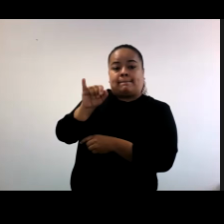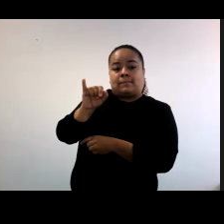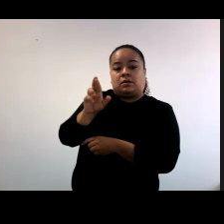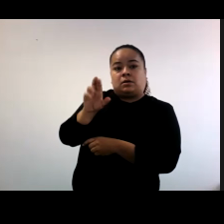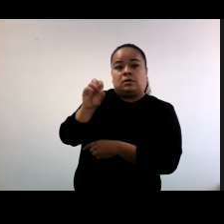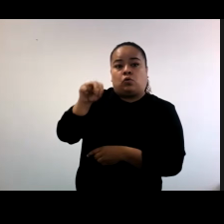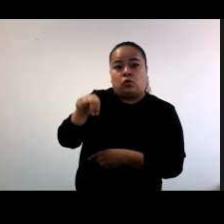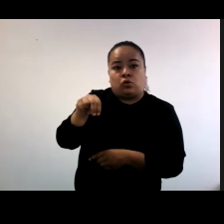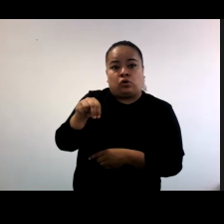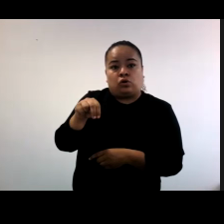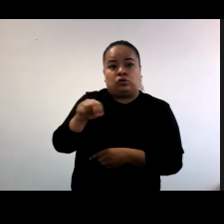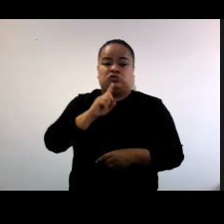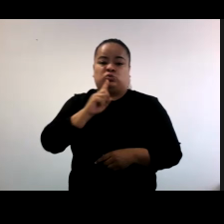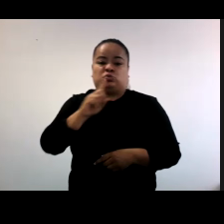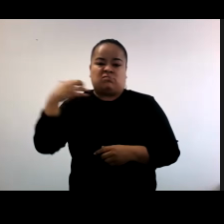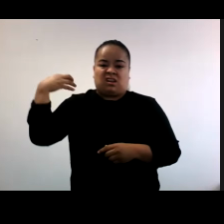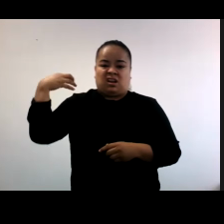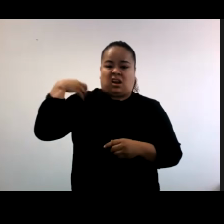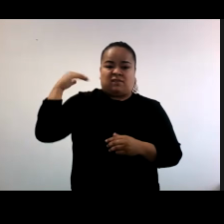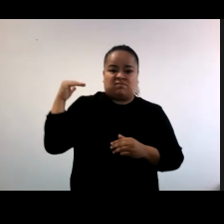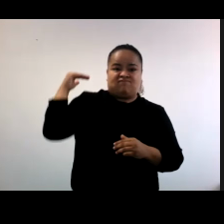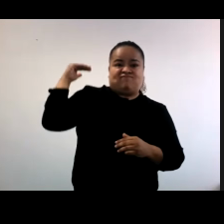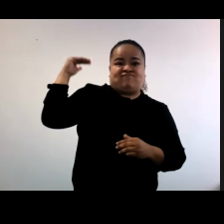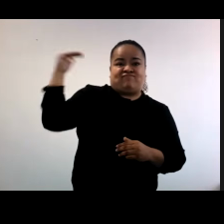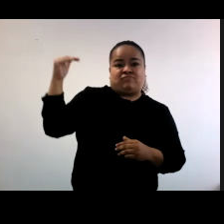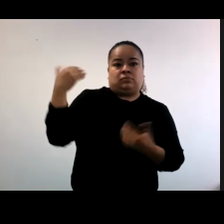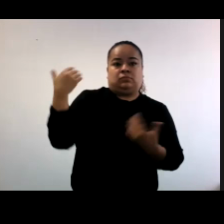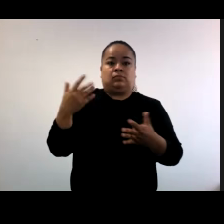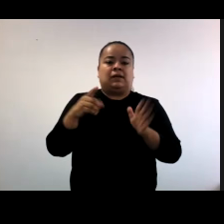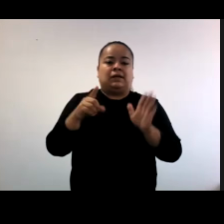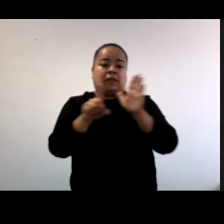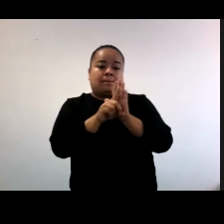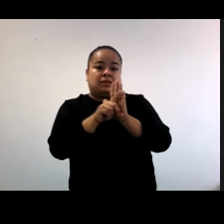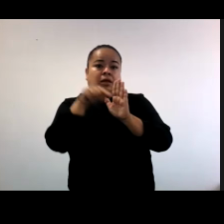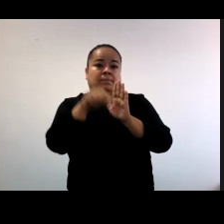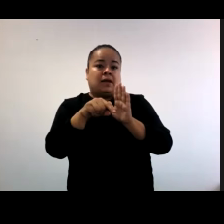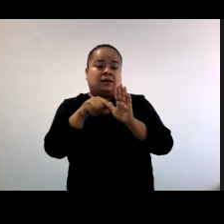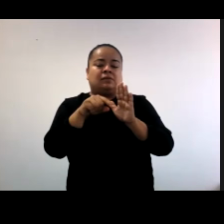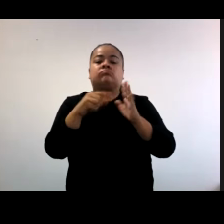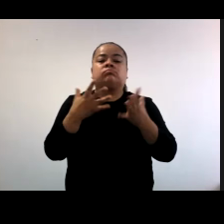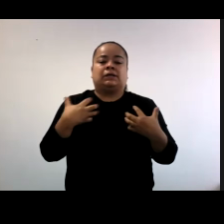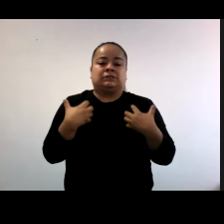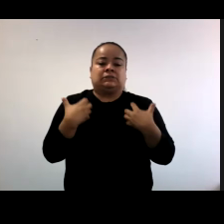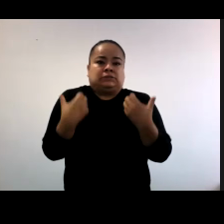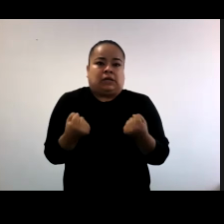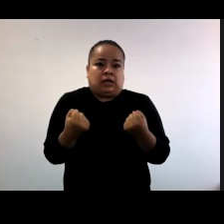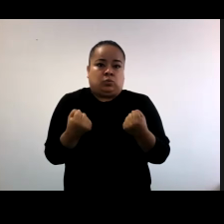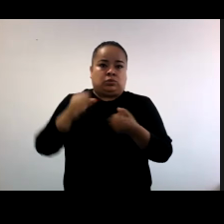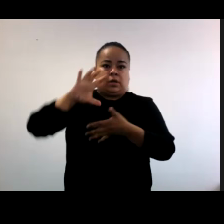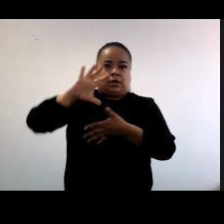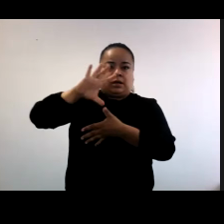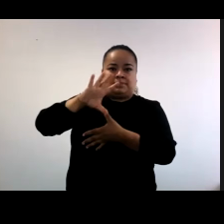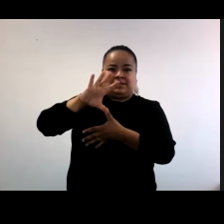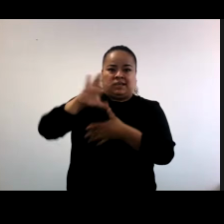de manejo de informações do Departamento de Emergências da Organização Pan-Americana de Washington,